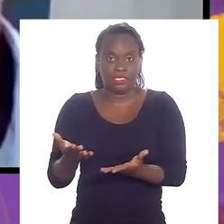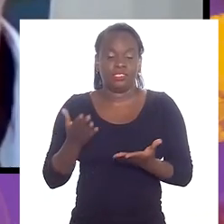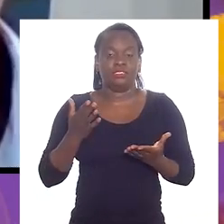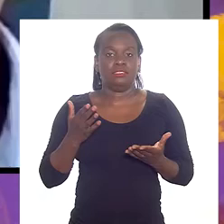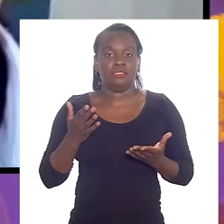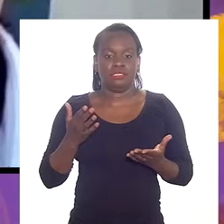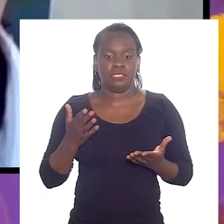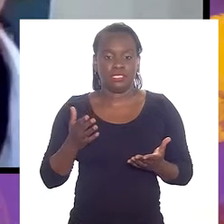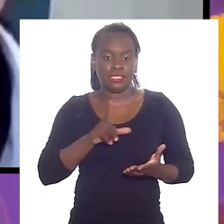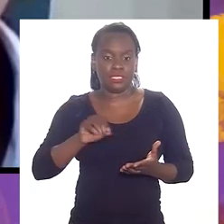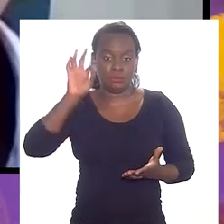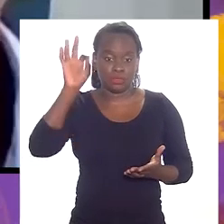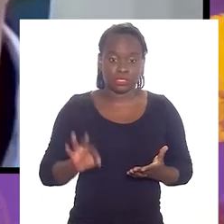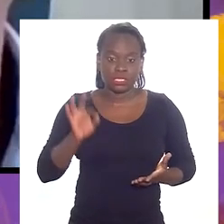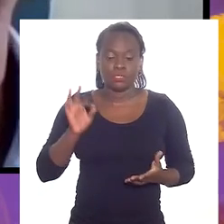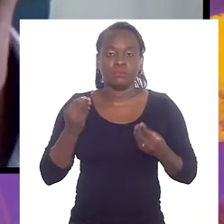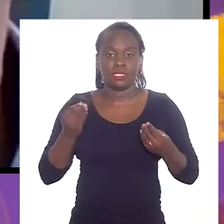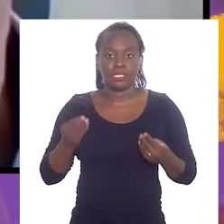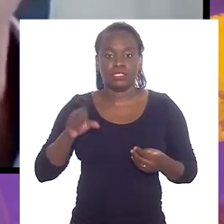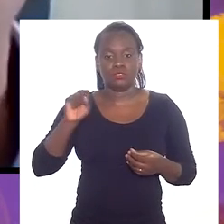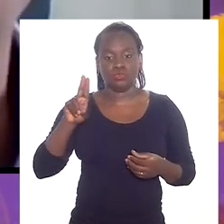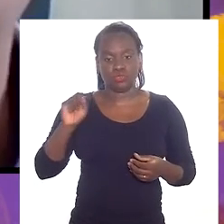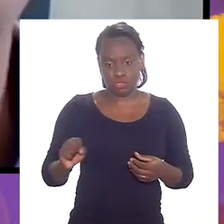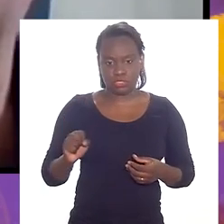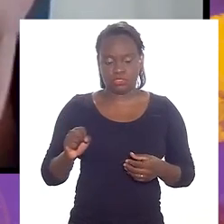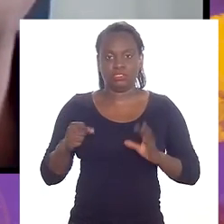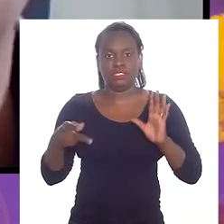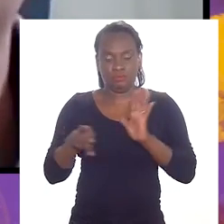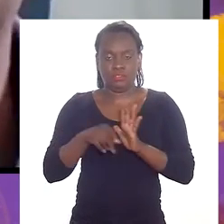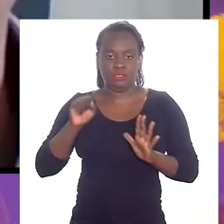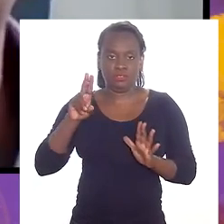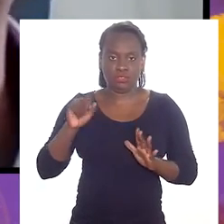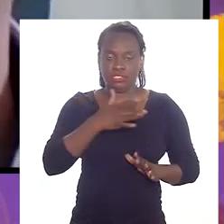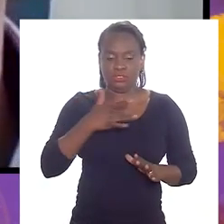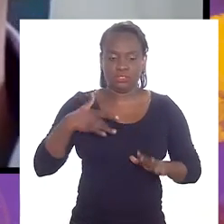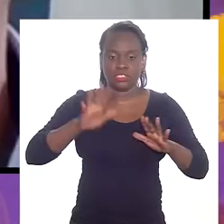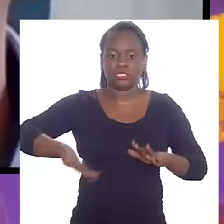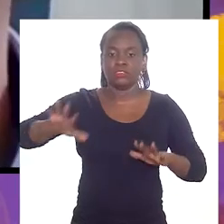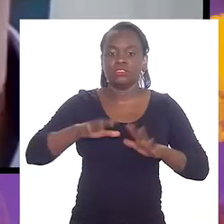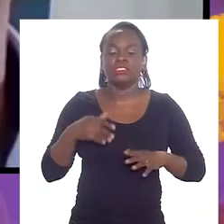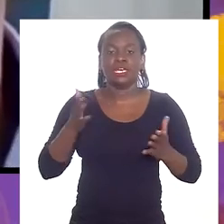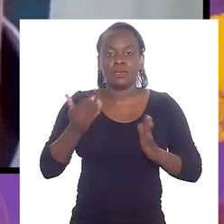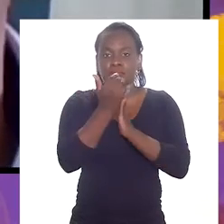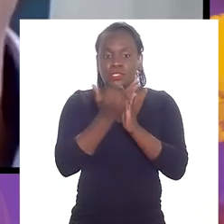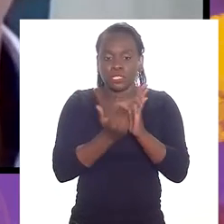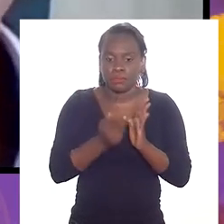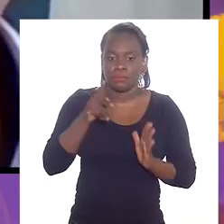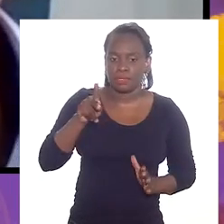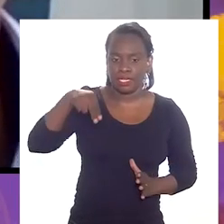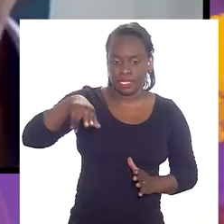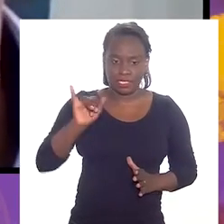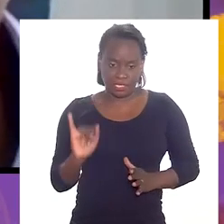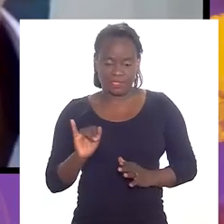de uma forma 100% para o SUS o Sistema Único de Saúde através do programa nacional